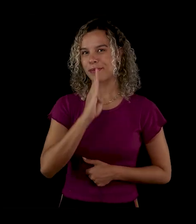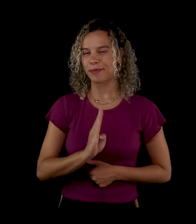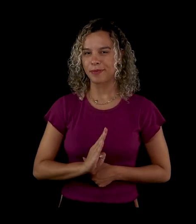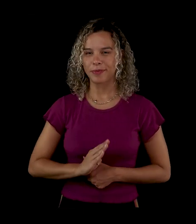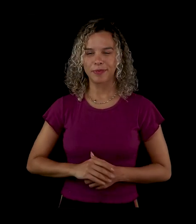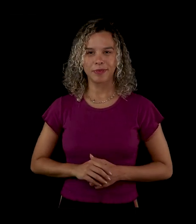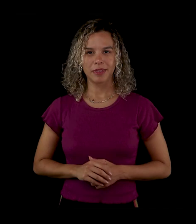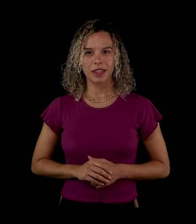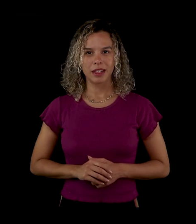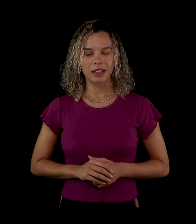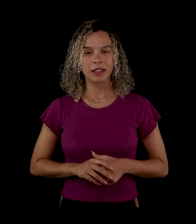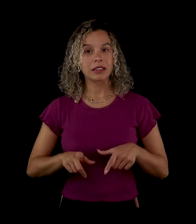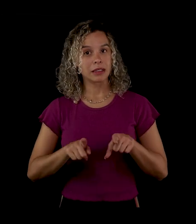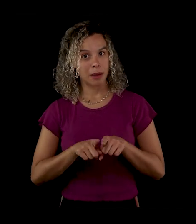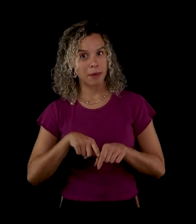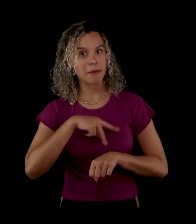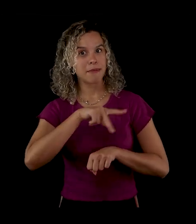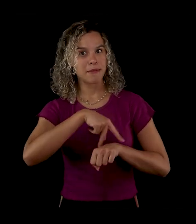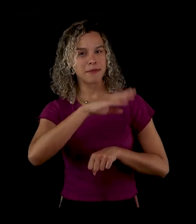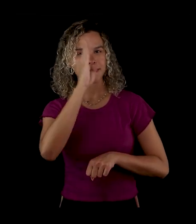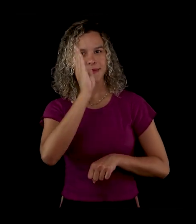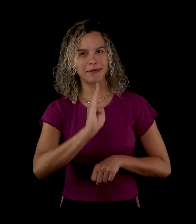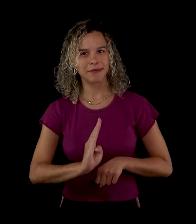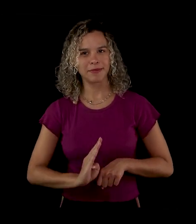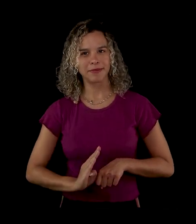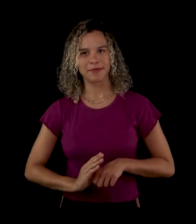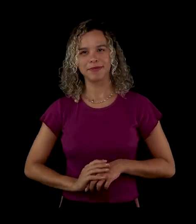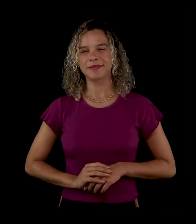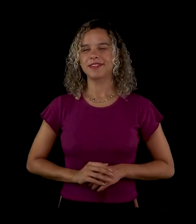brasileiro e para o Brasil também.